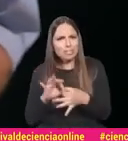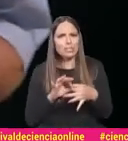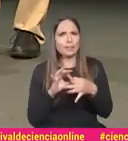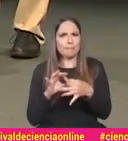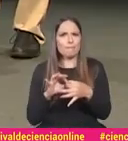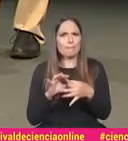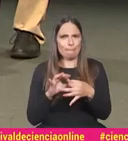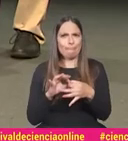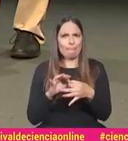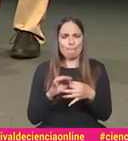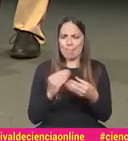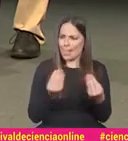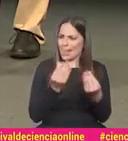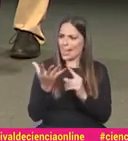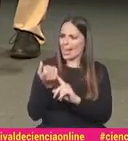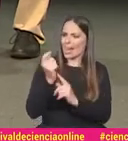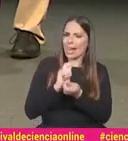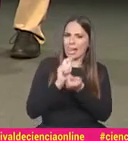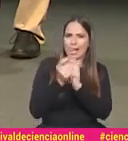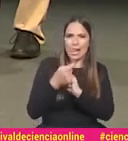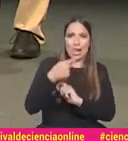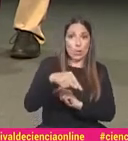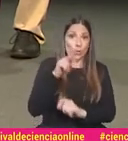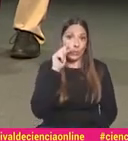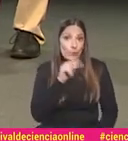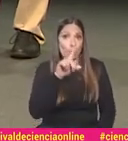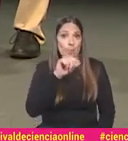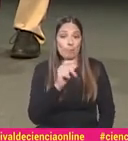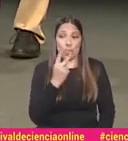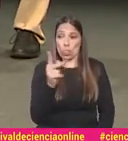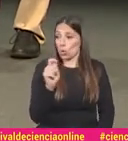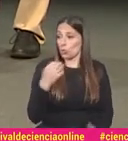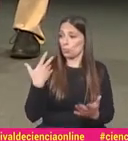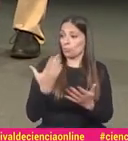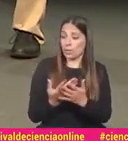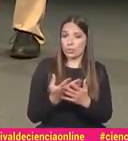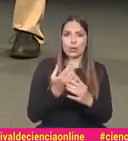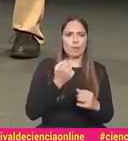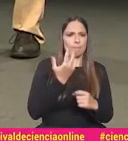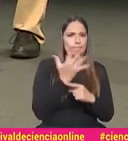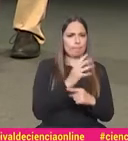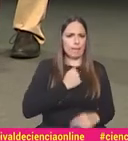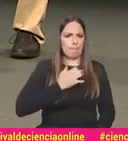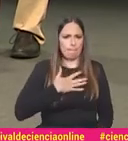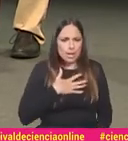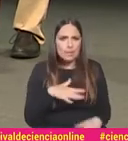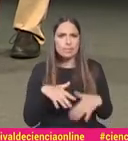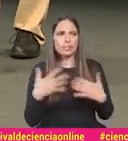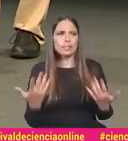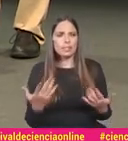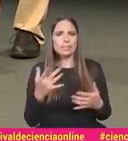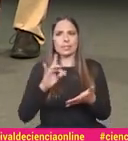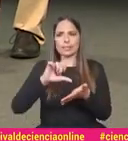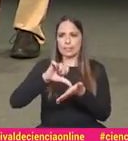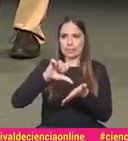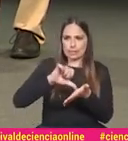e uma capacidade única de mobilização que se assistiu também nos últimos 2 meses com empresas, com